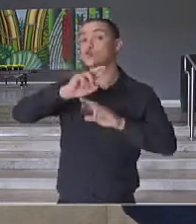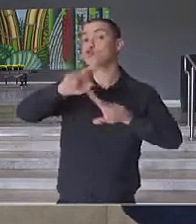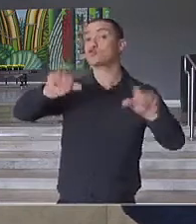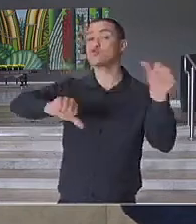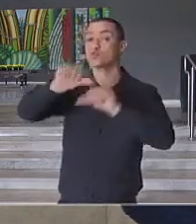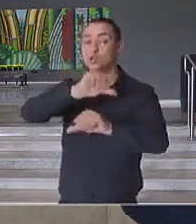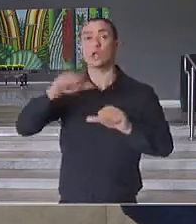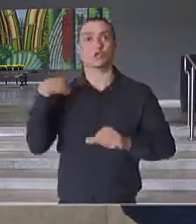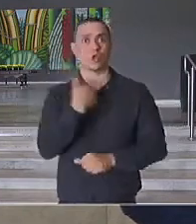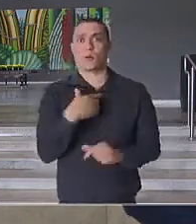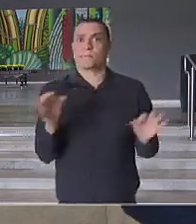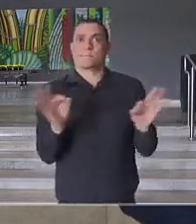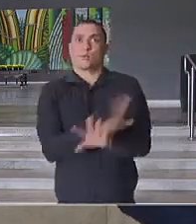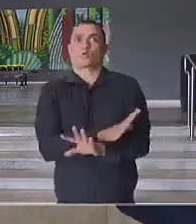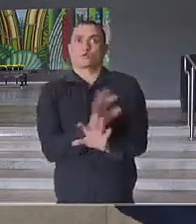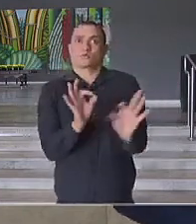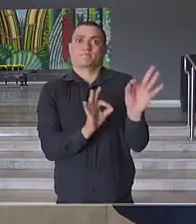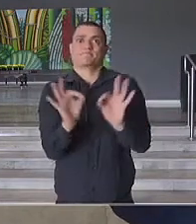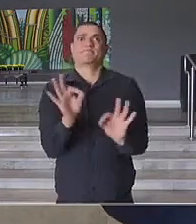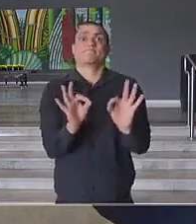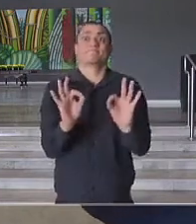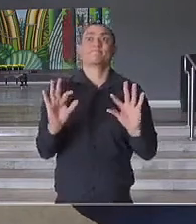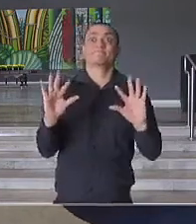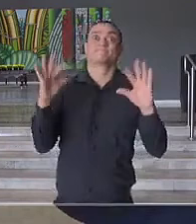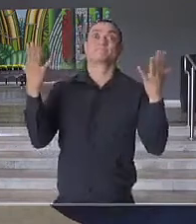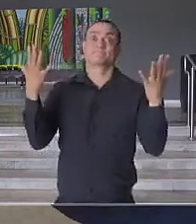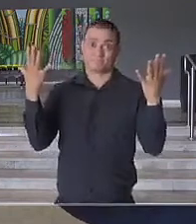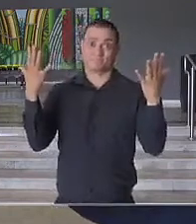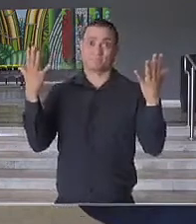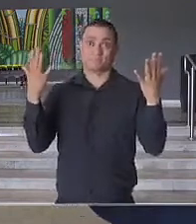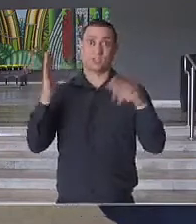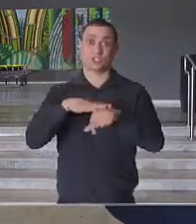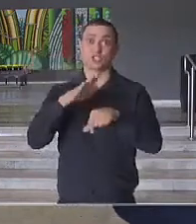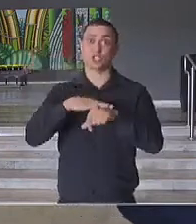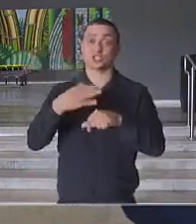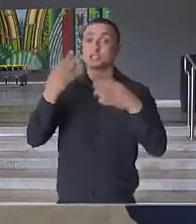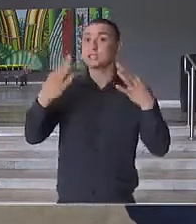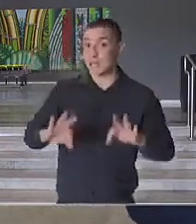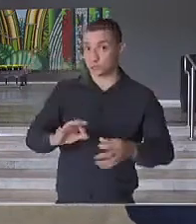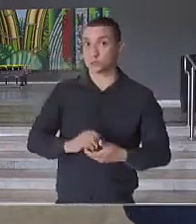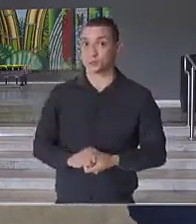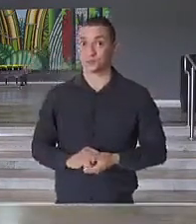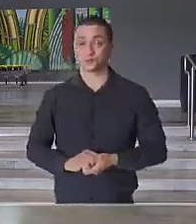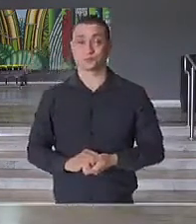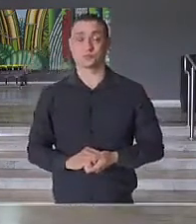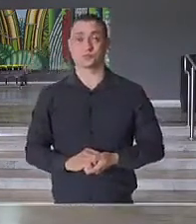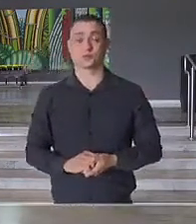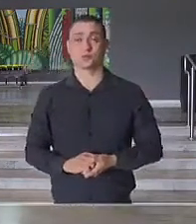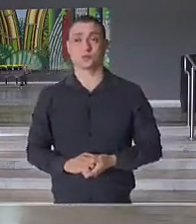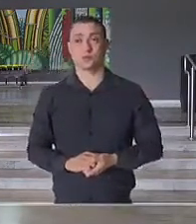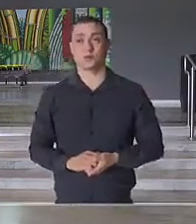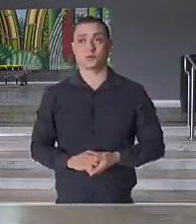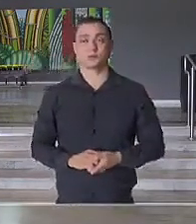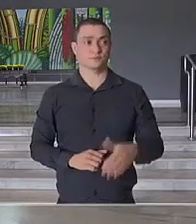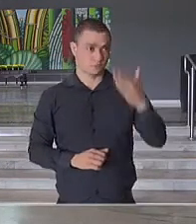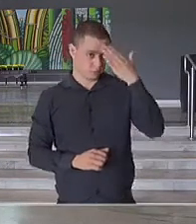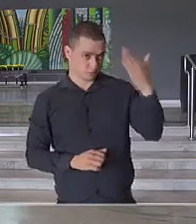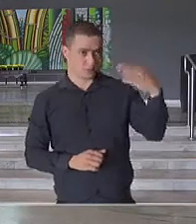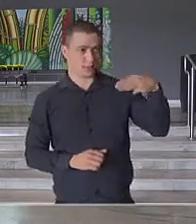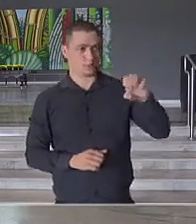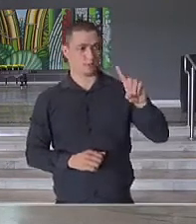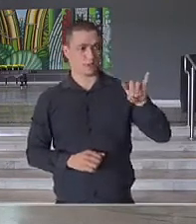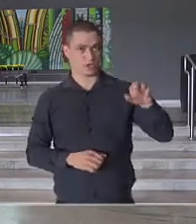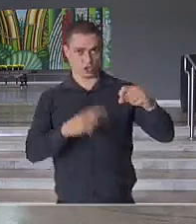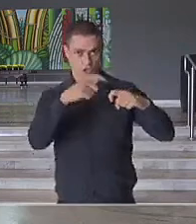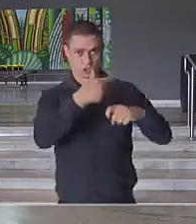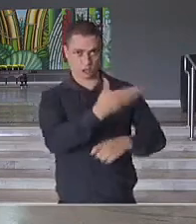vamos ter que lidar com situações misteriosas que ainda nós não estamos inteiramente preparados. Muito obrigado, doutor Zé